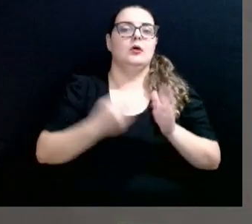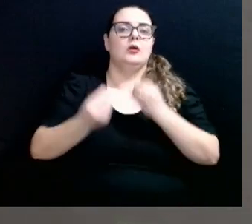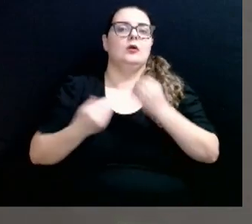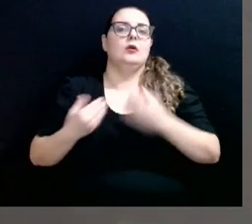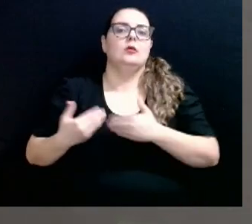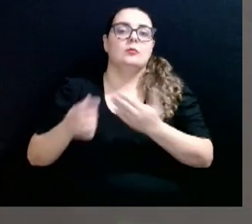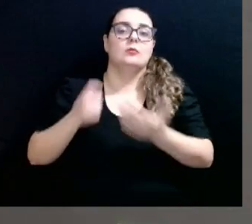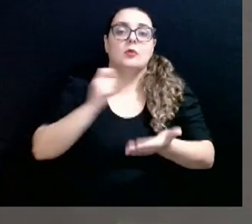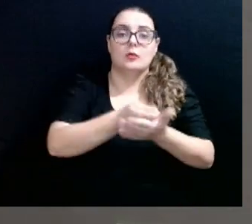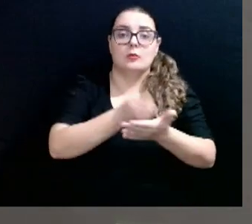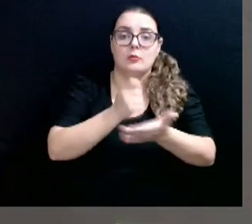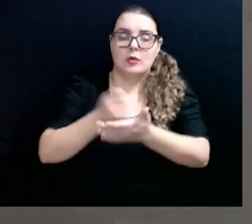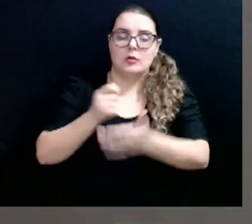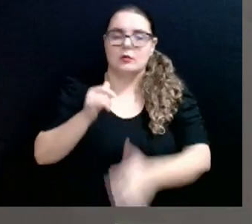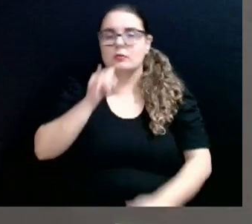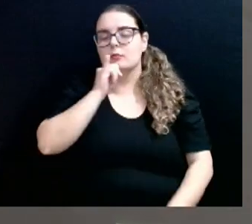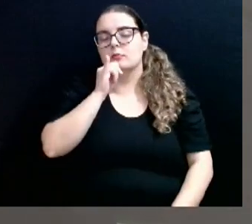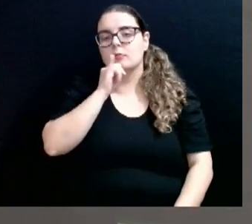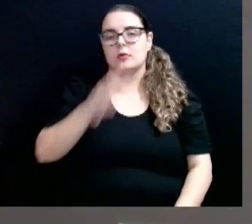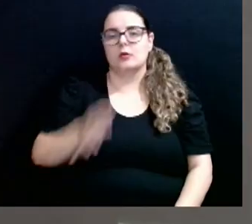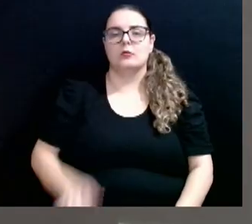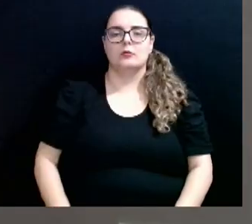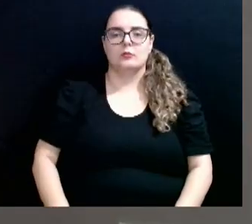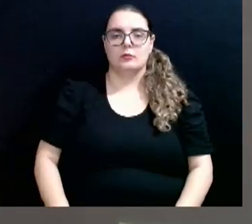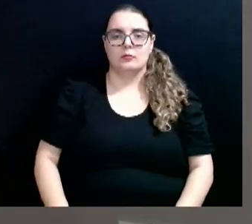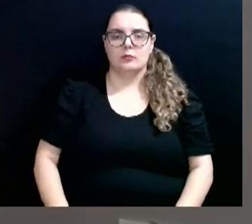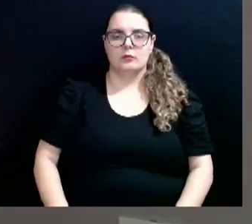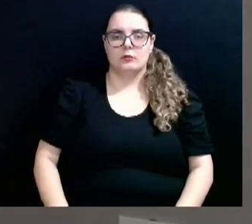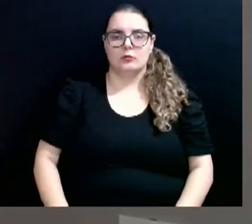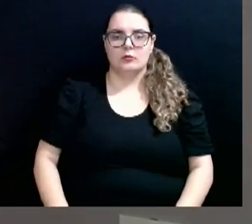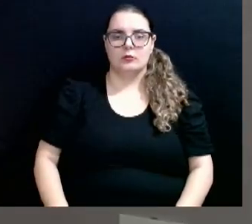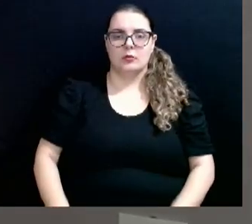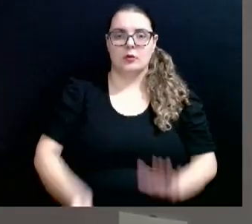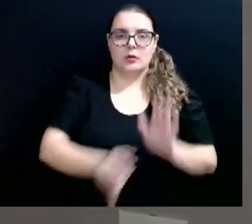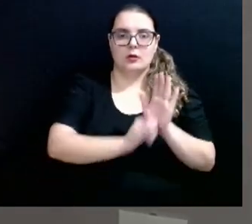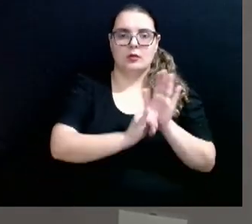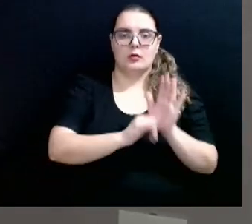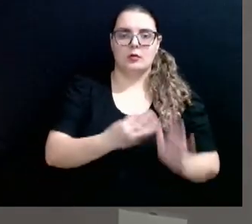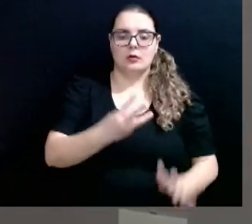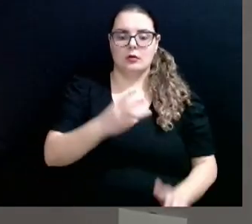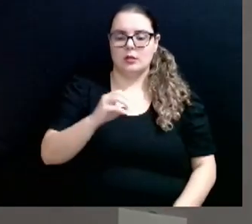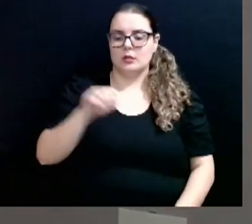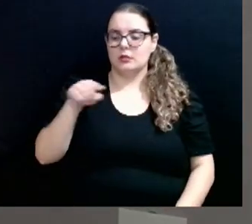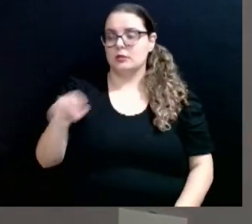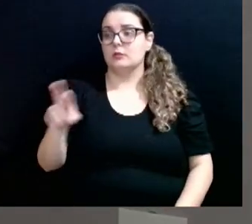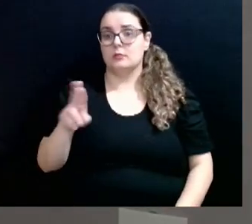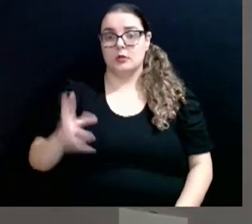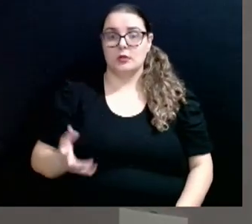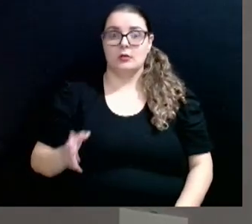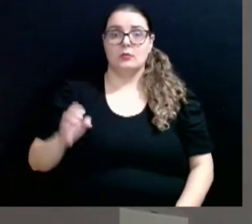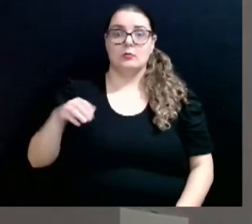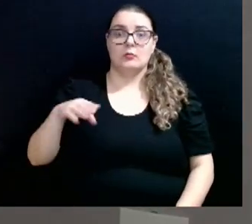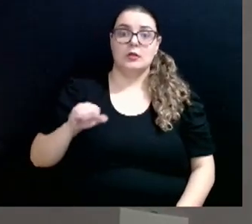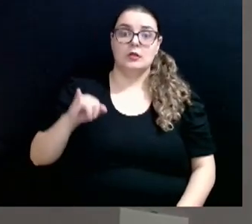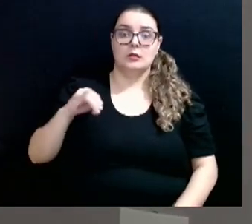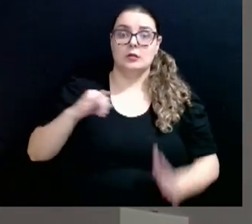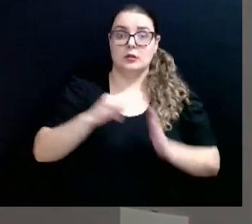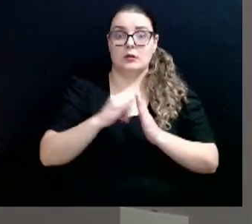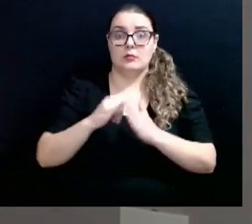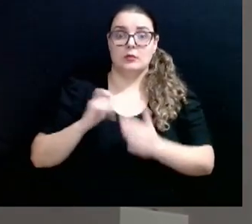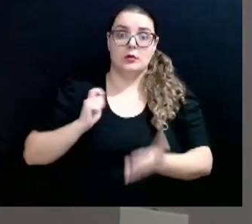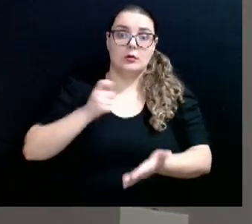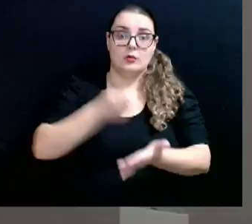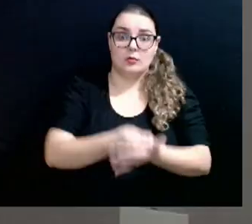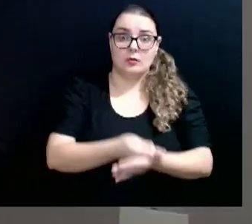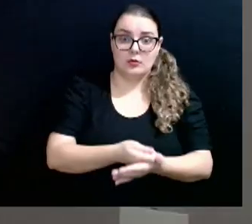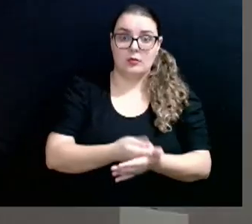por exemplo, te dou um exemplo. Geralmente os editais até R$300 mil para bens imóveis, você tem que pagar até